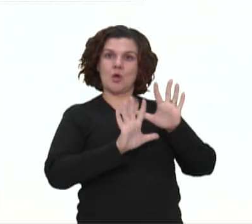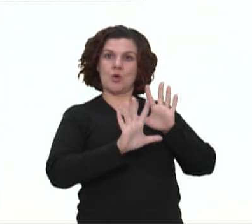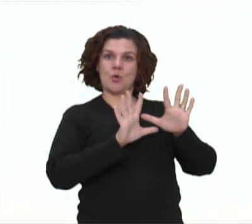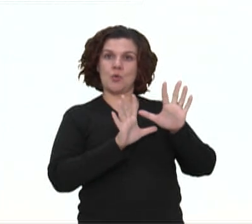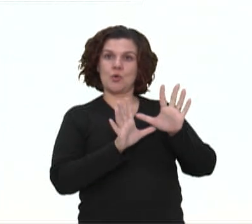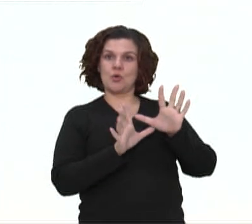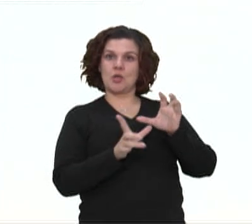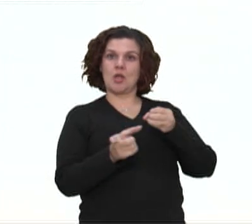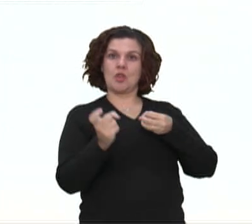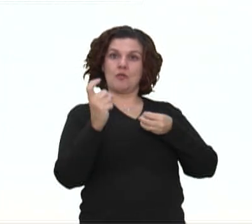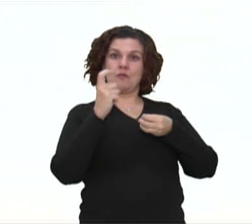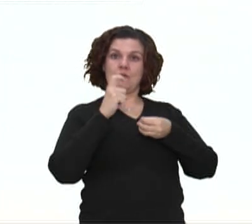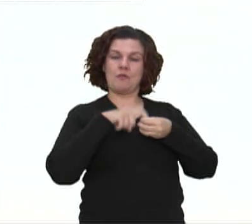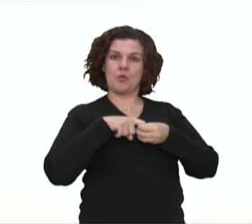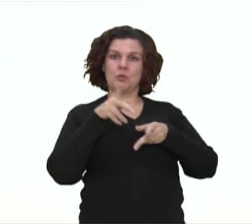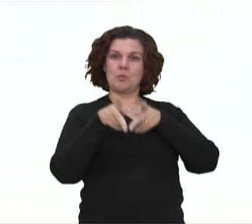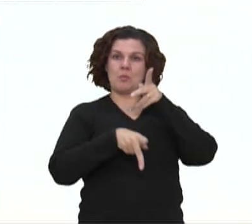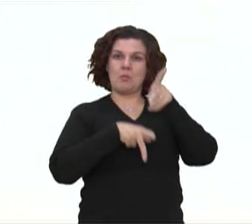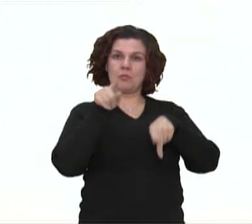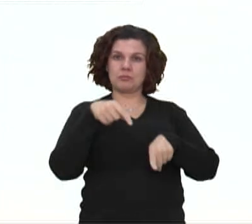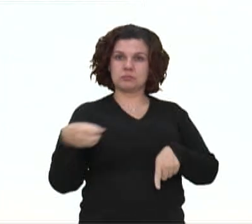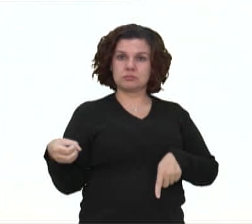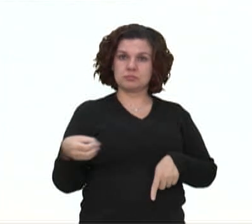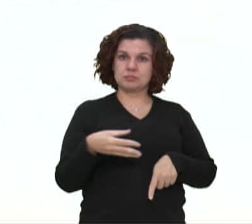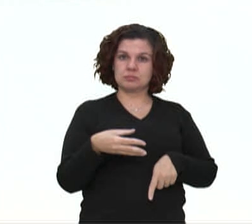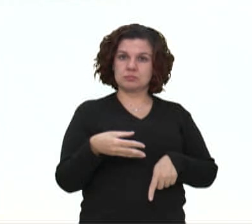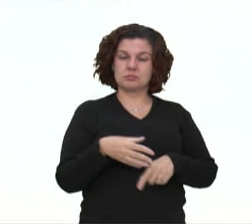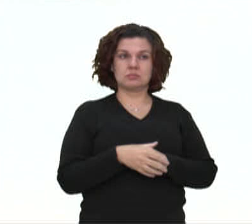Retornem povos nativos.